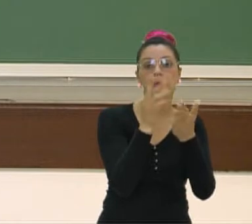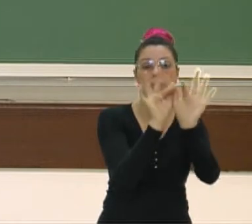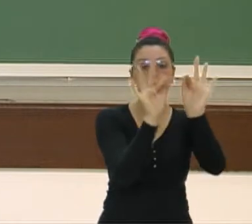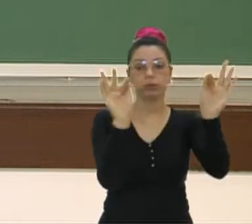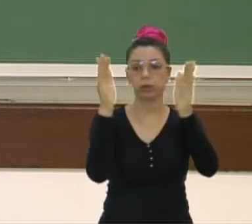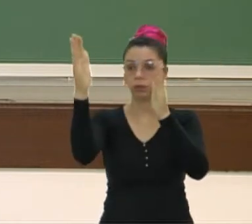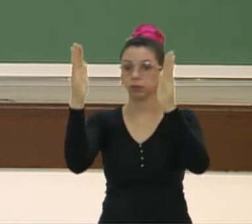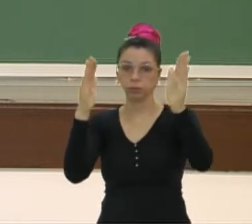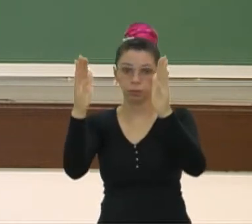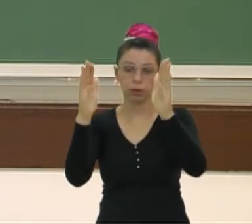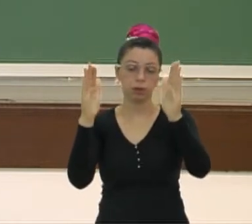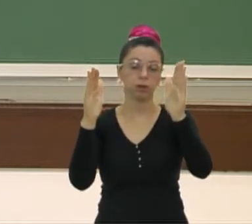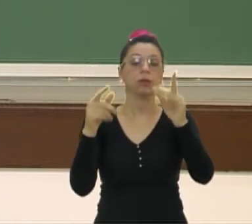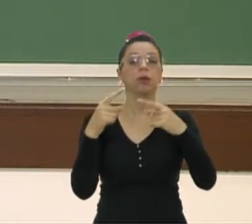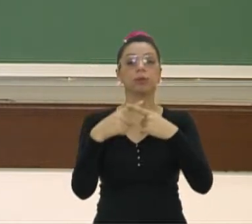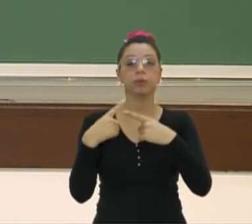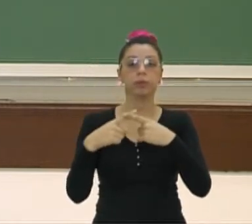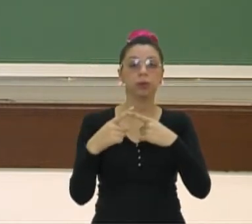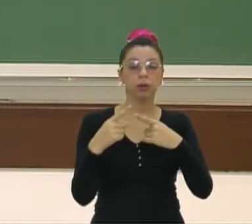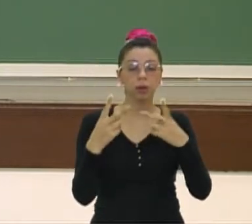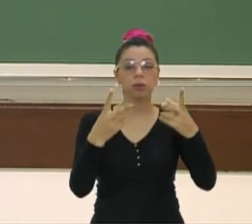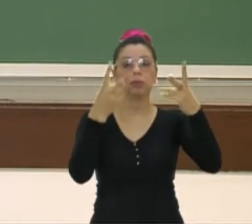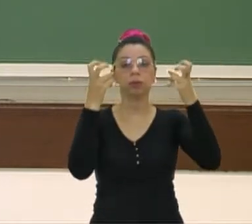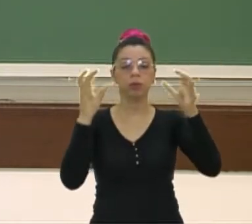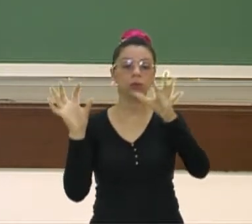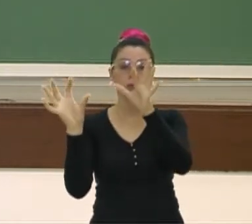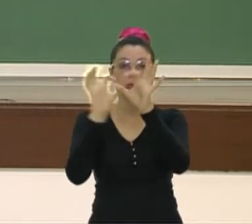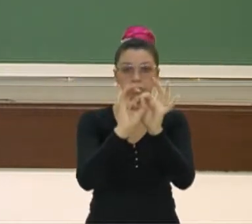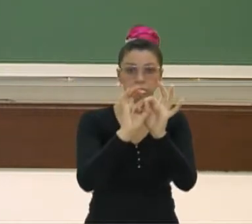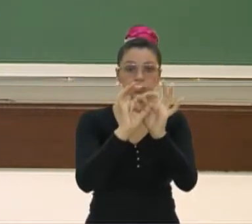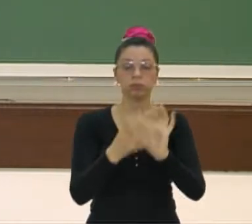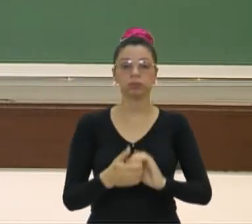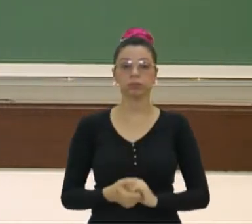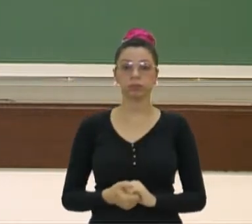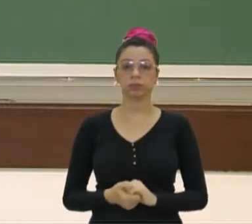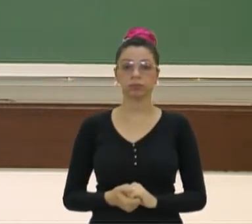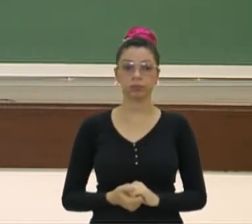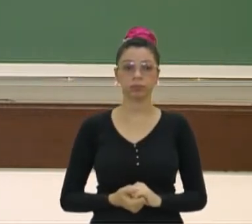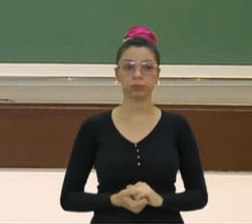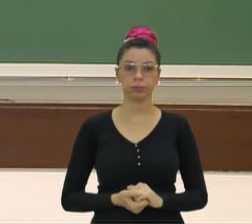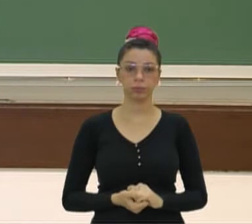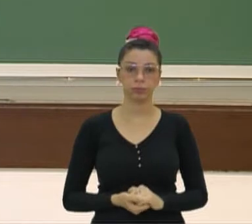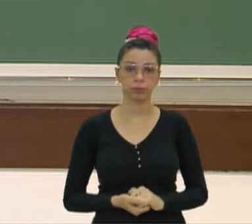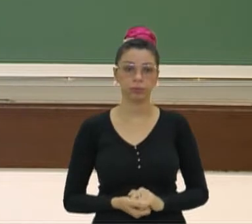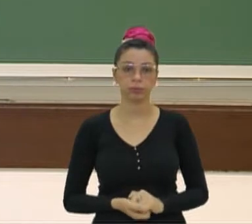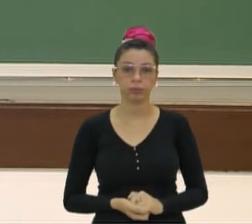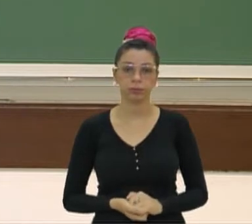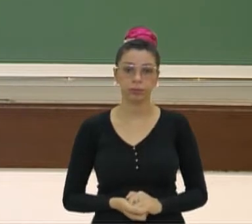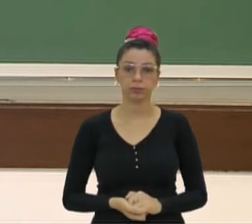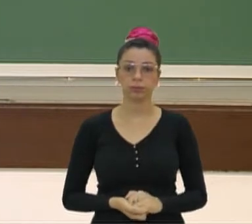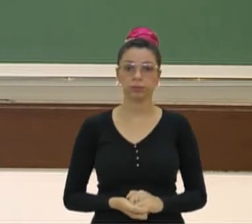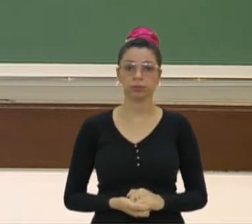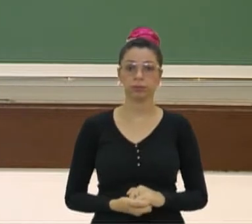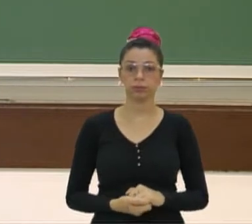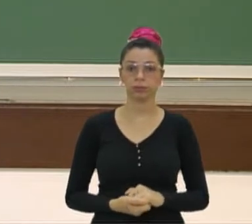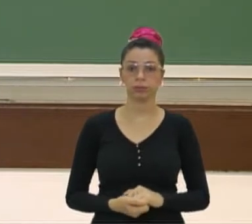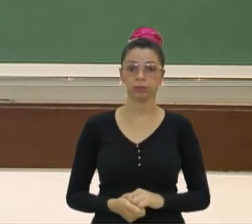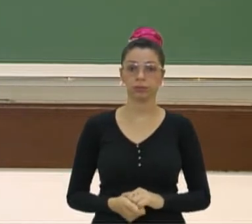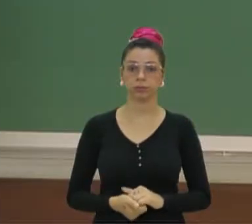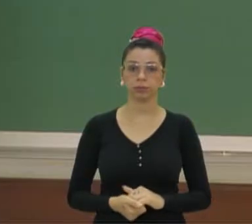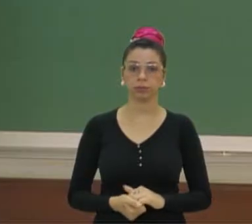porque ali nós vamos conseguir observar esse link. The snow goons were planning